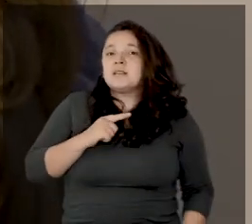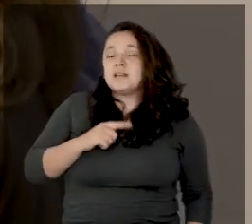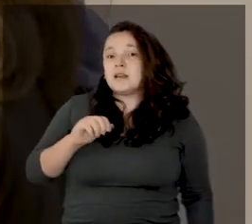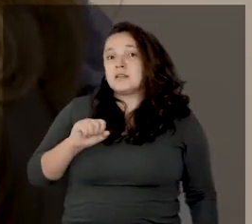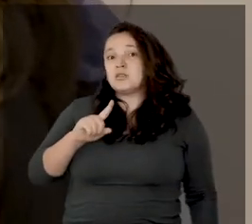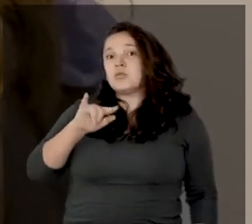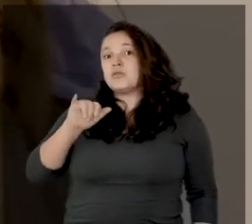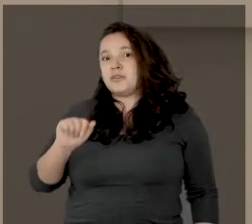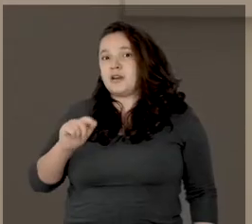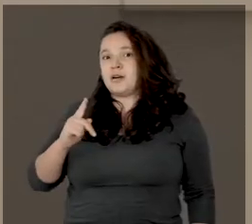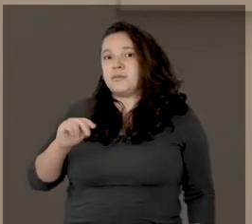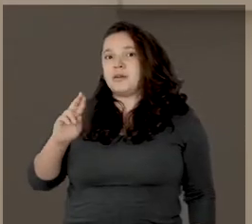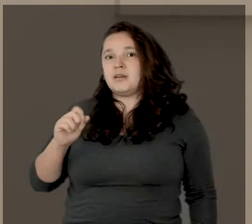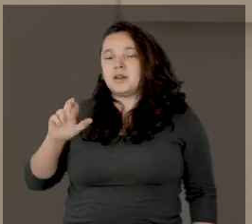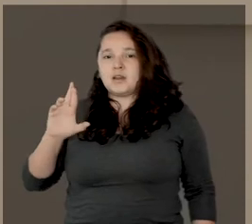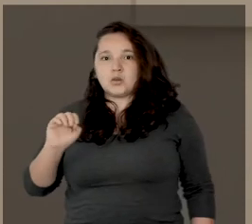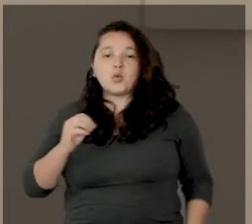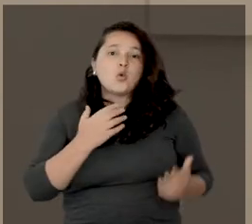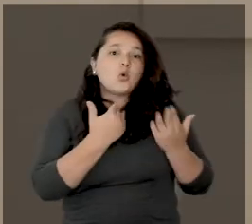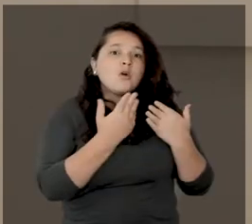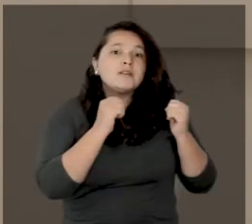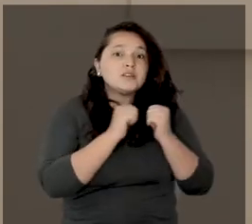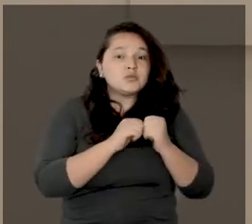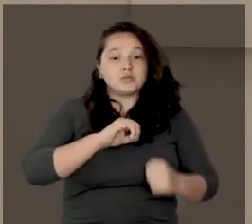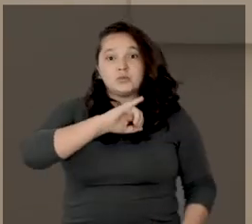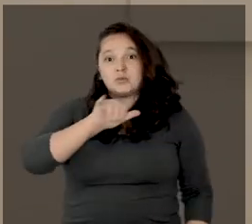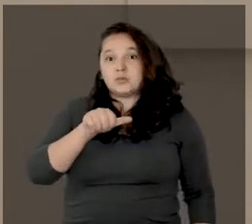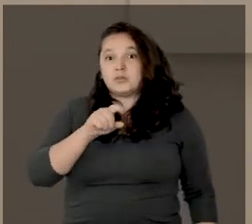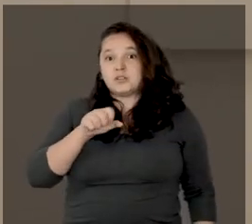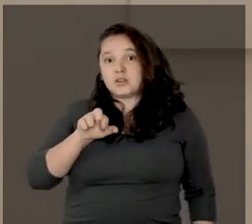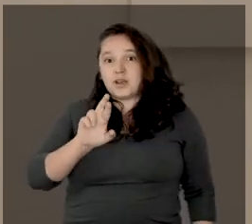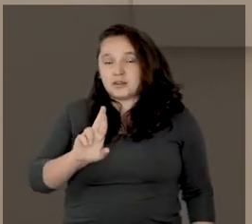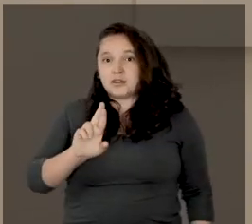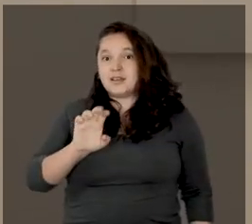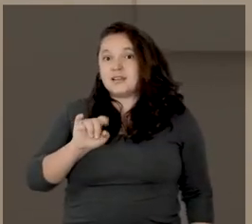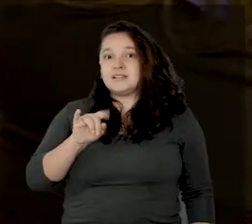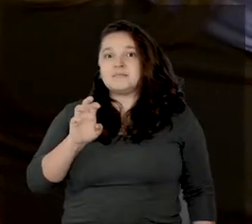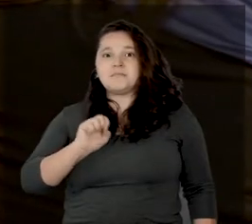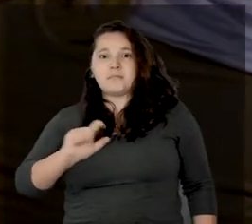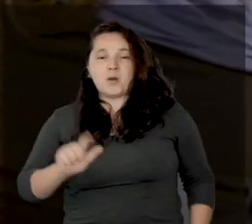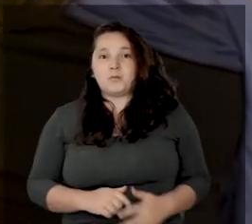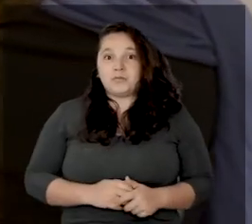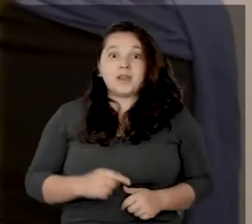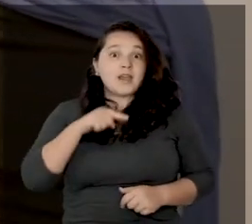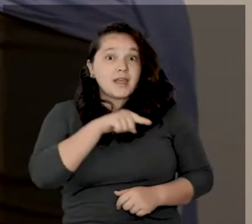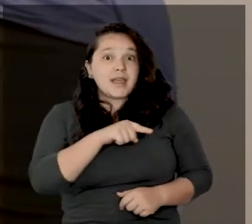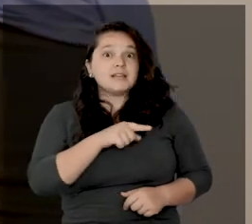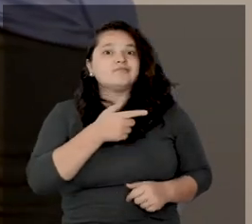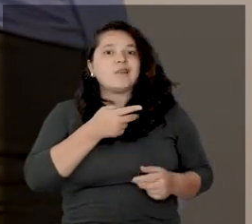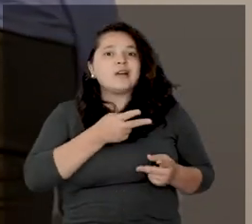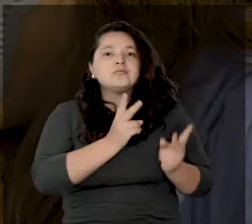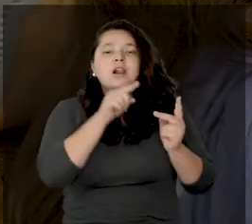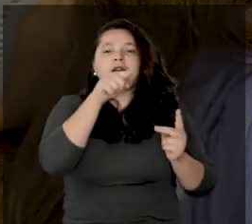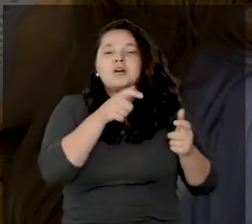Jaider Esbel. Jaider ocupava um dos ateliês do Pivô, criando os trabalhos que apresentaria na 34ª Bienal de